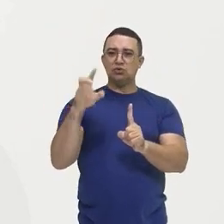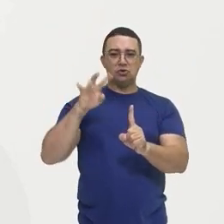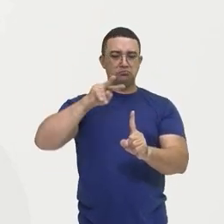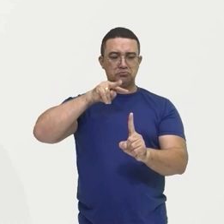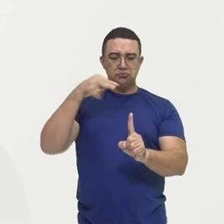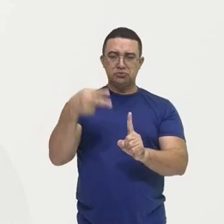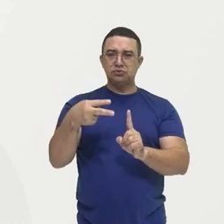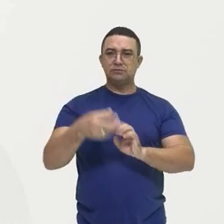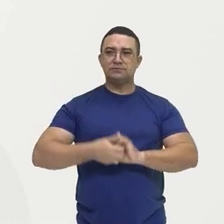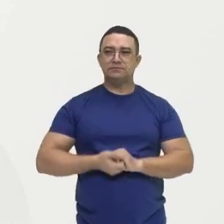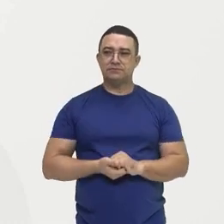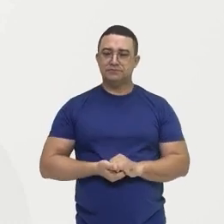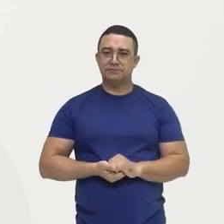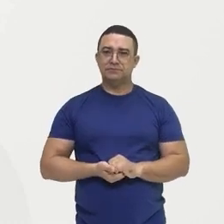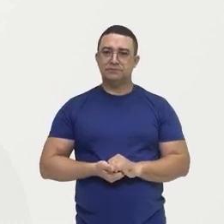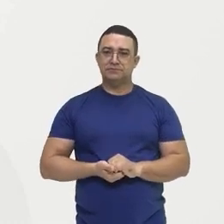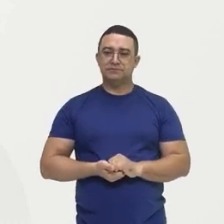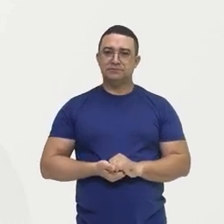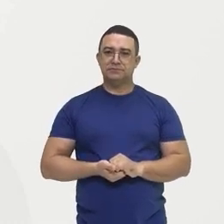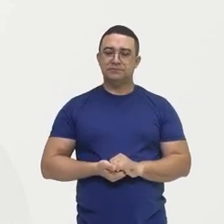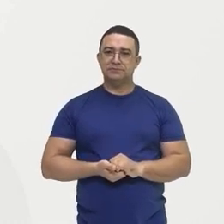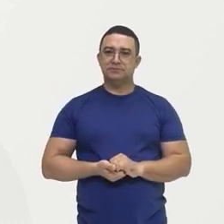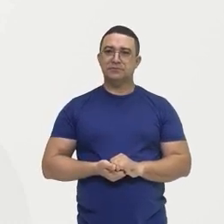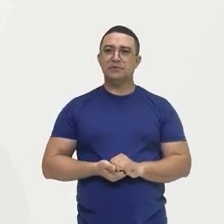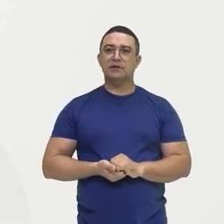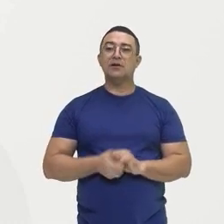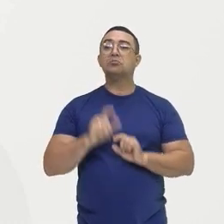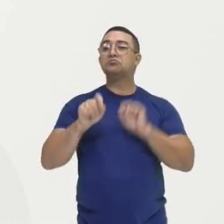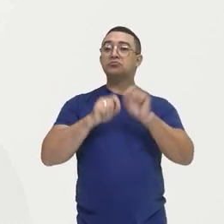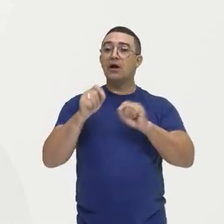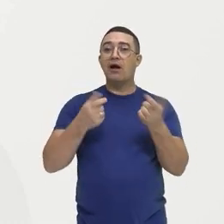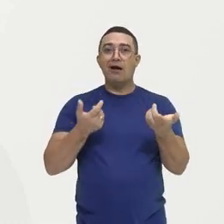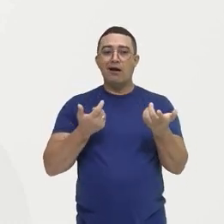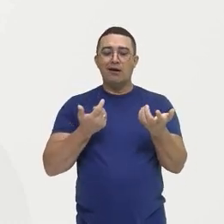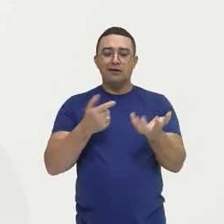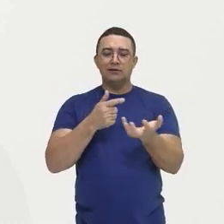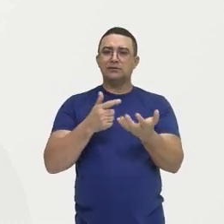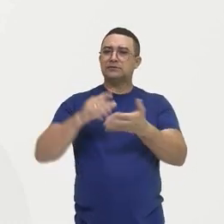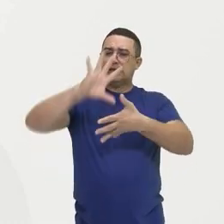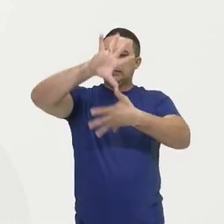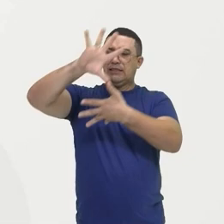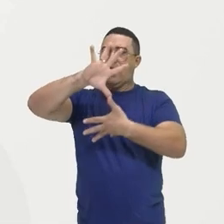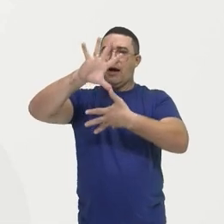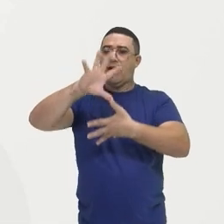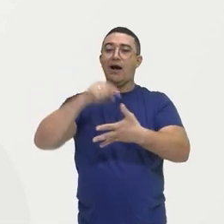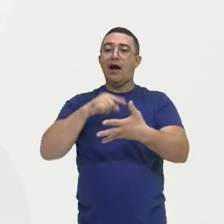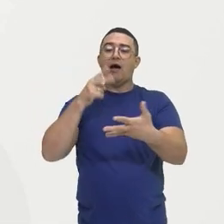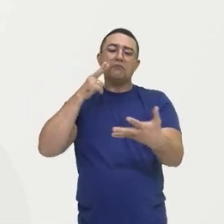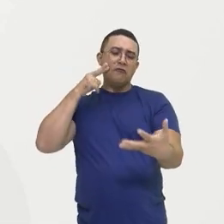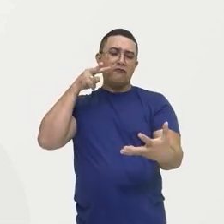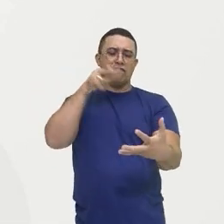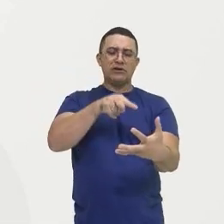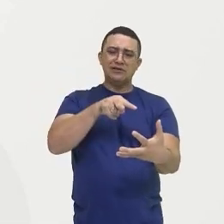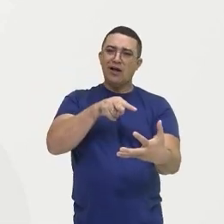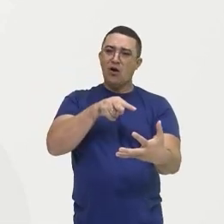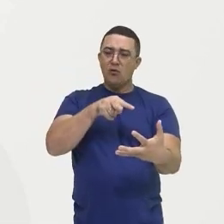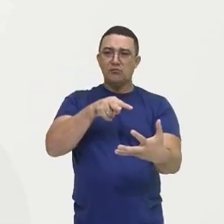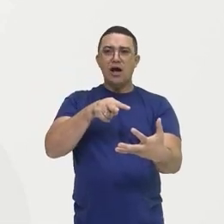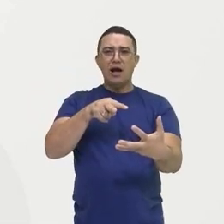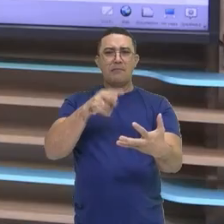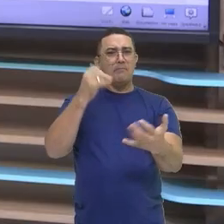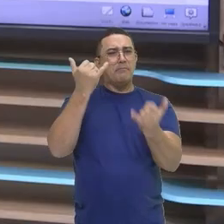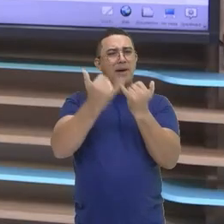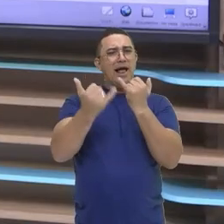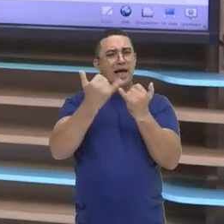aula, o aluno levanta lá, professora, o meu livro, o meu Atlas está com um defeito aqui, eu acho que foi na